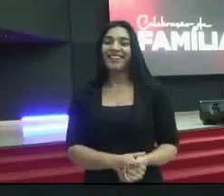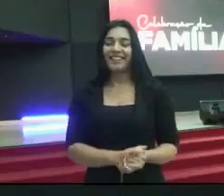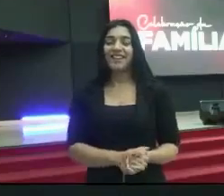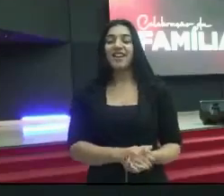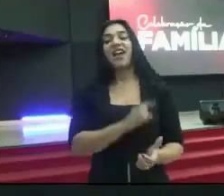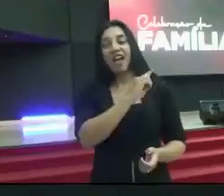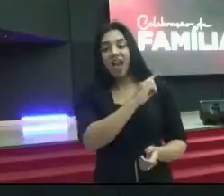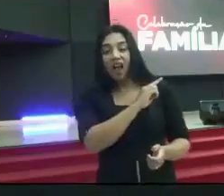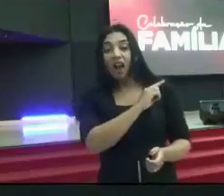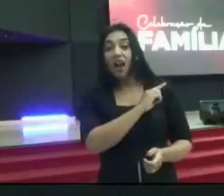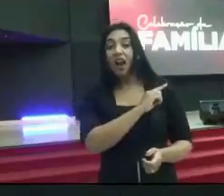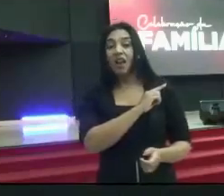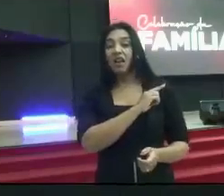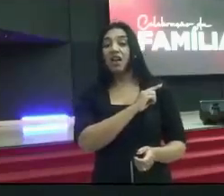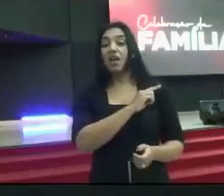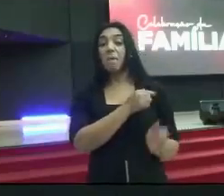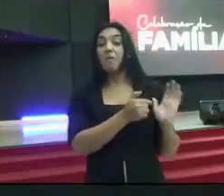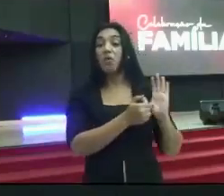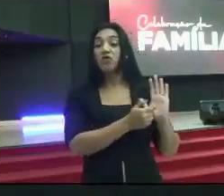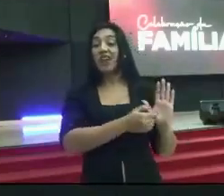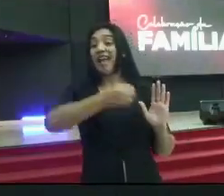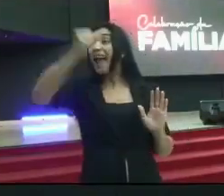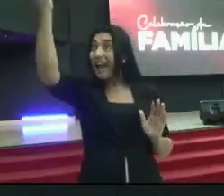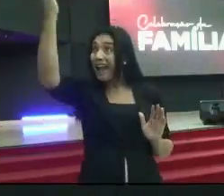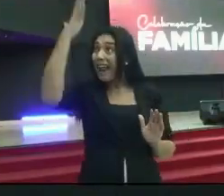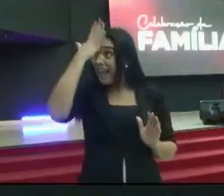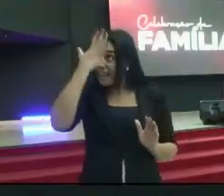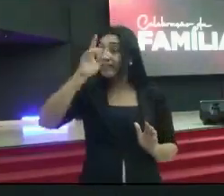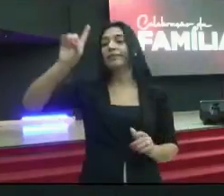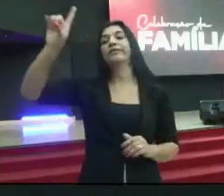Mas é uma demonstração da graça de Deus.